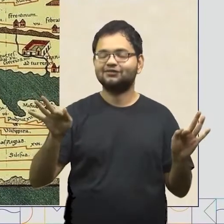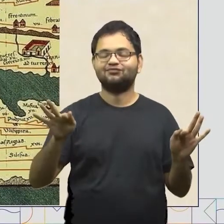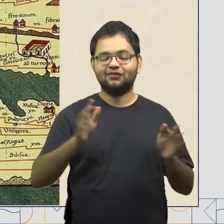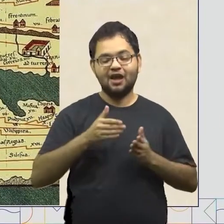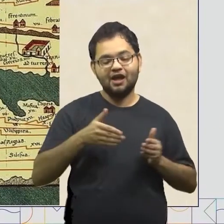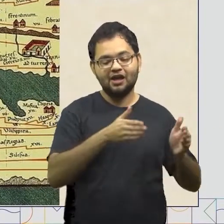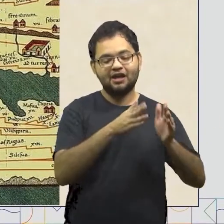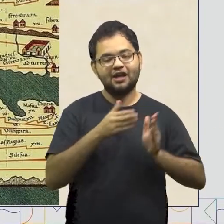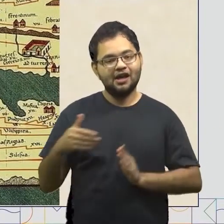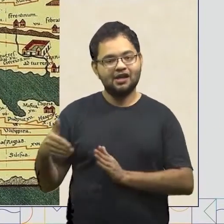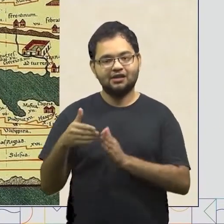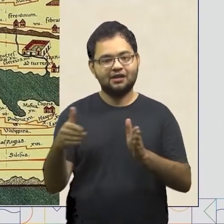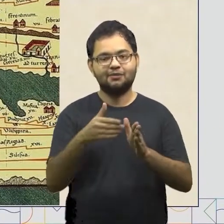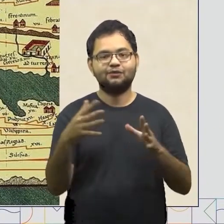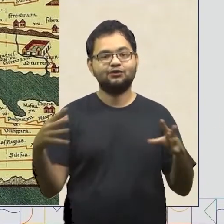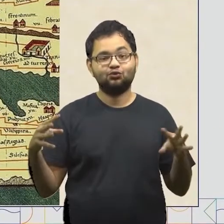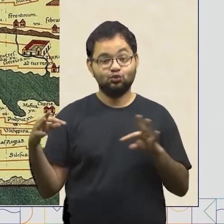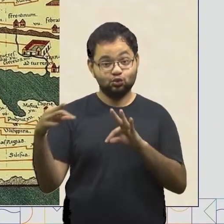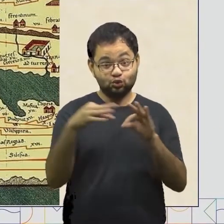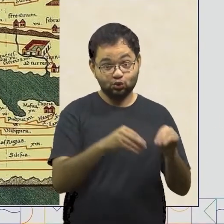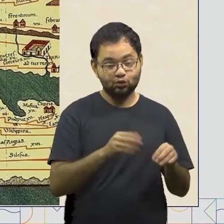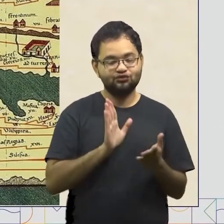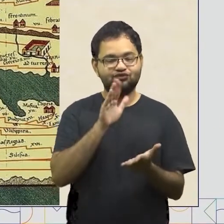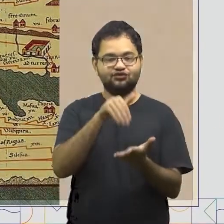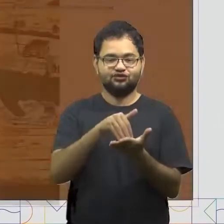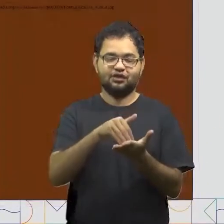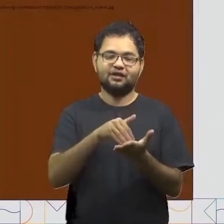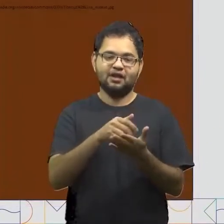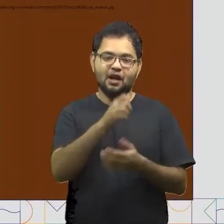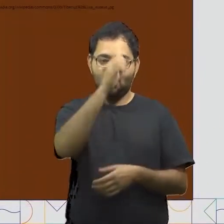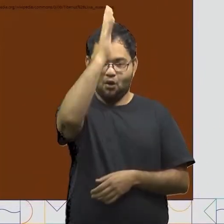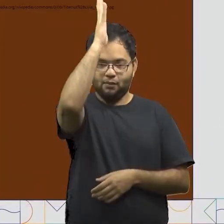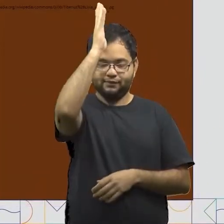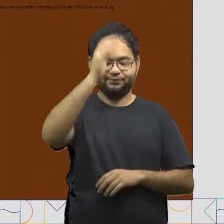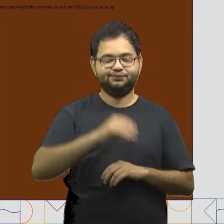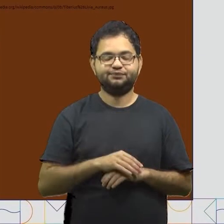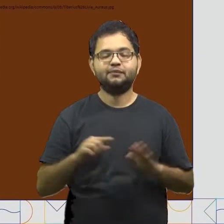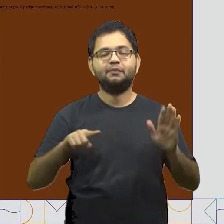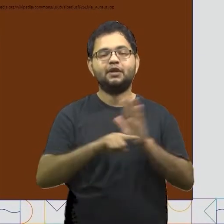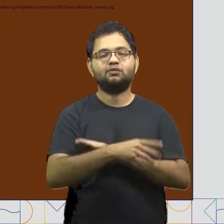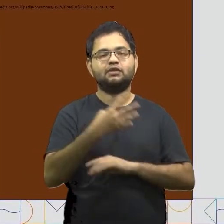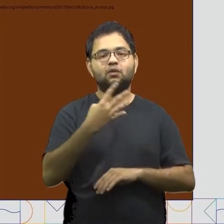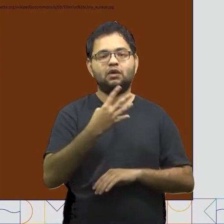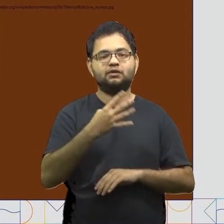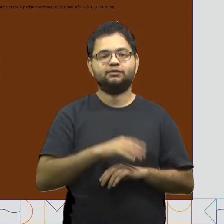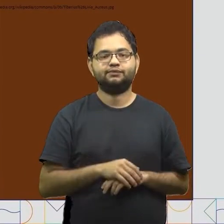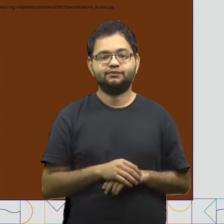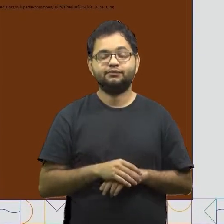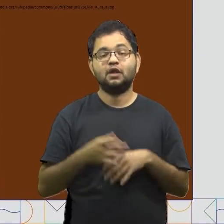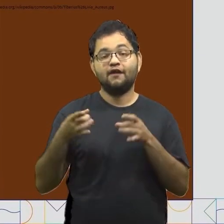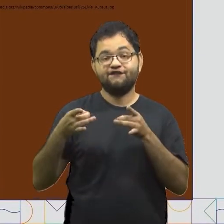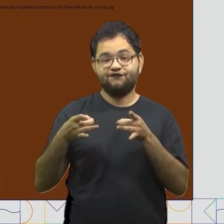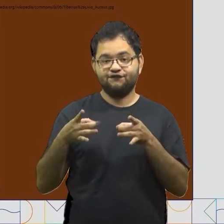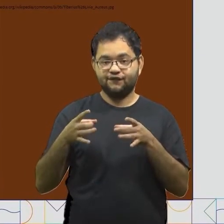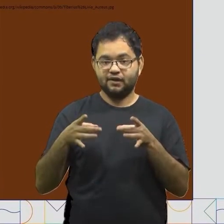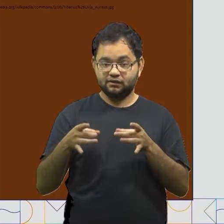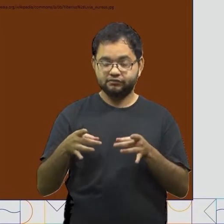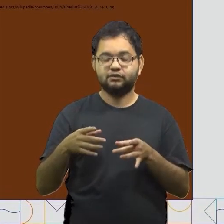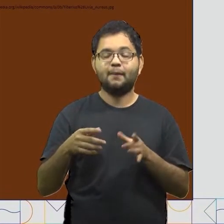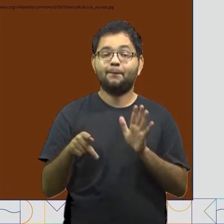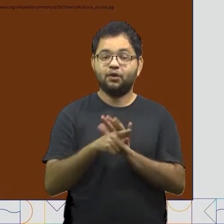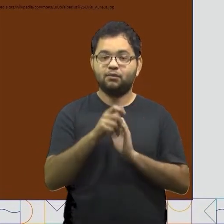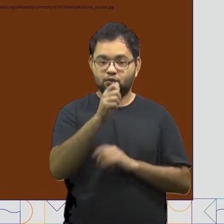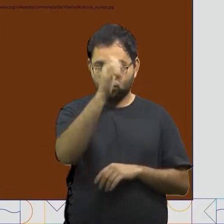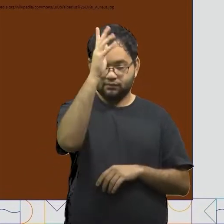de que todos os caminhos levam a Roma vamos atividade 4 o comércio do Império